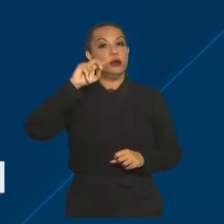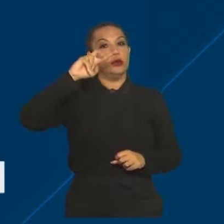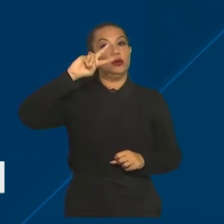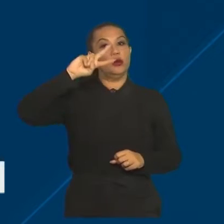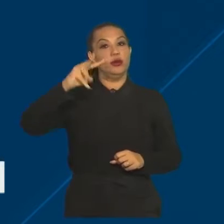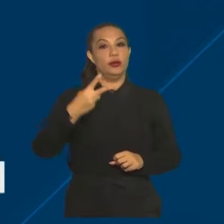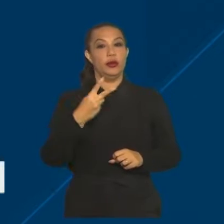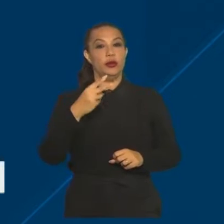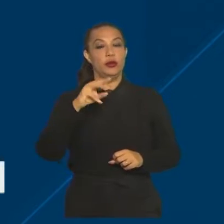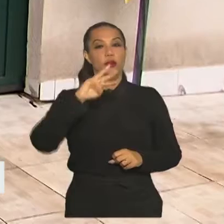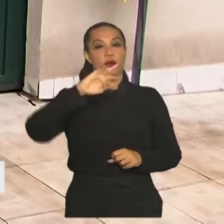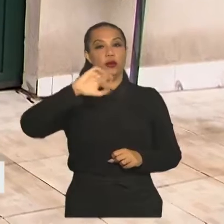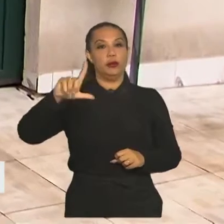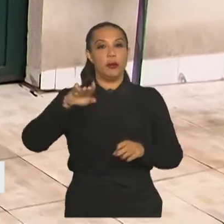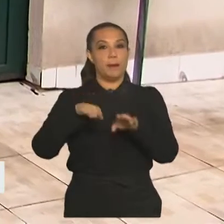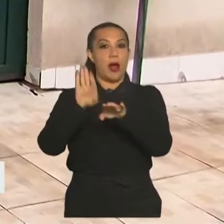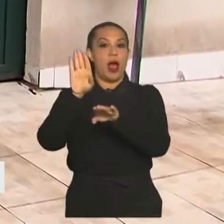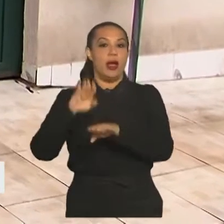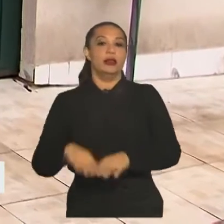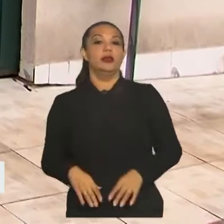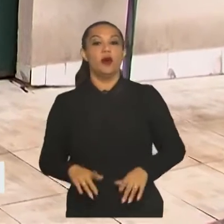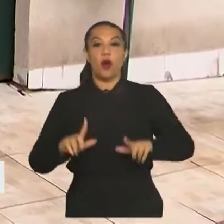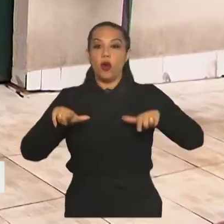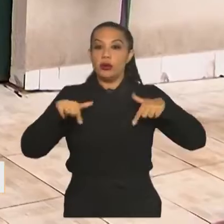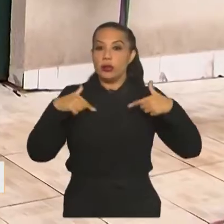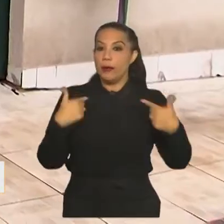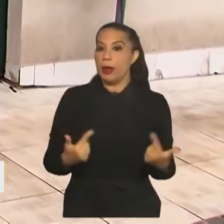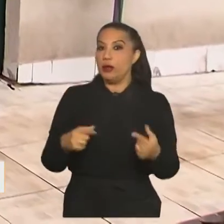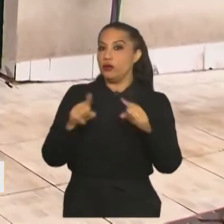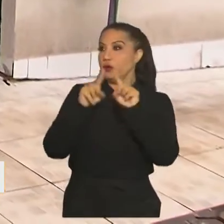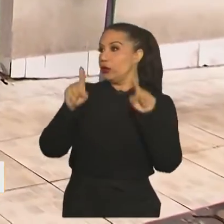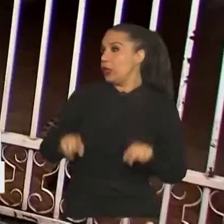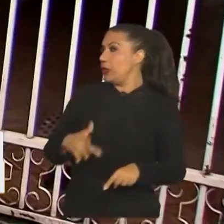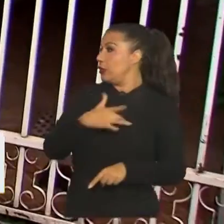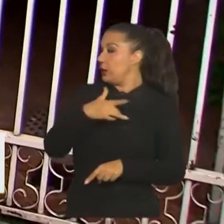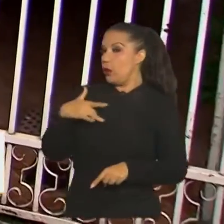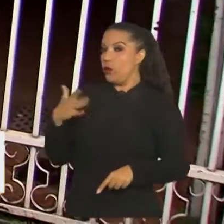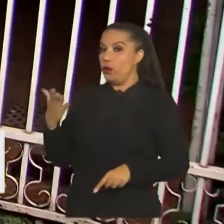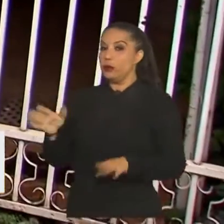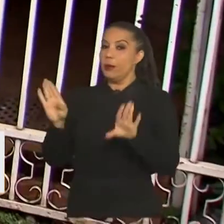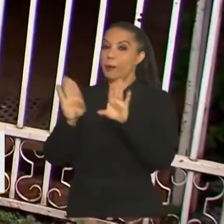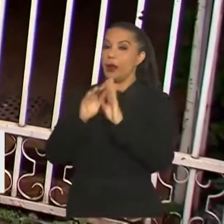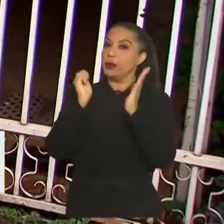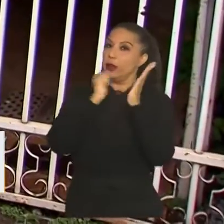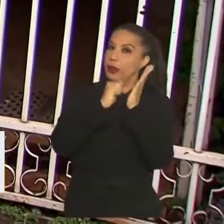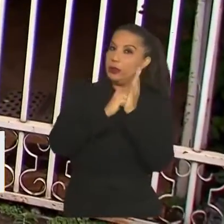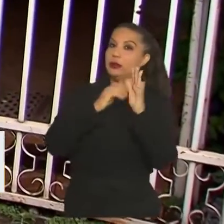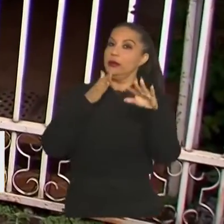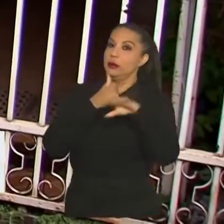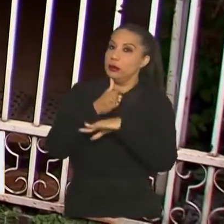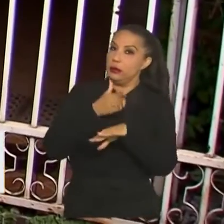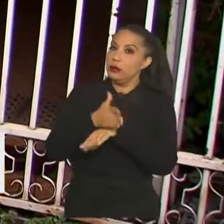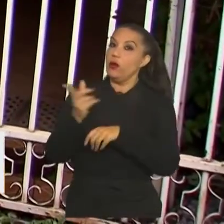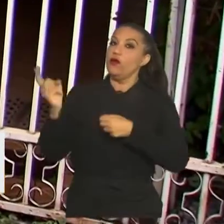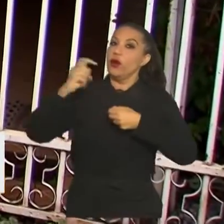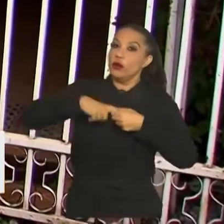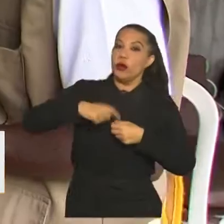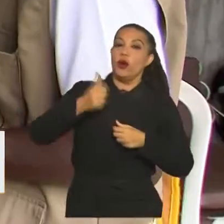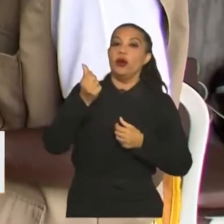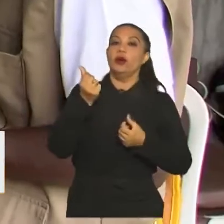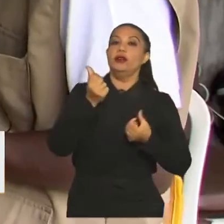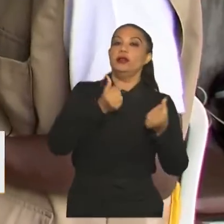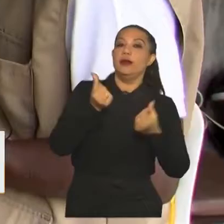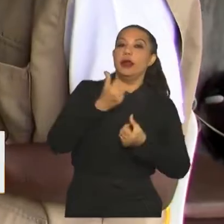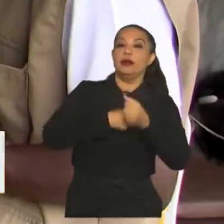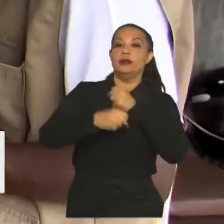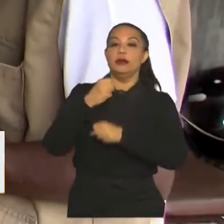e oitocentos casos o trabalho dos agentes em vários de porta a porta foi retomado no semestre do ano passado